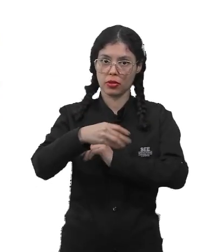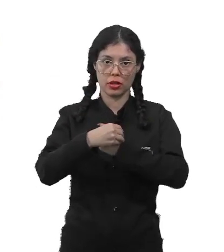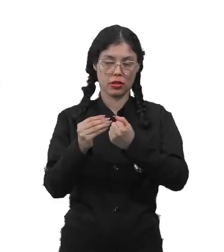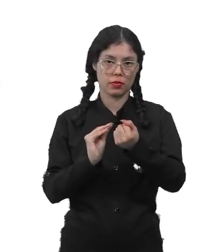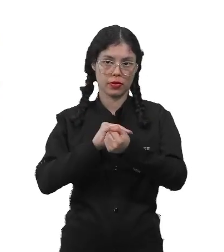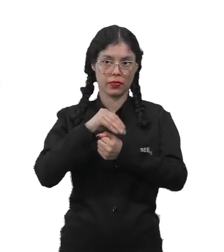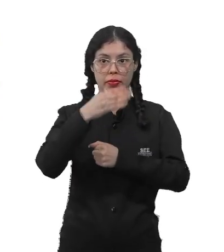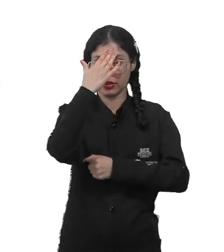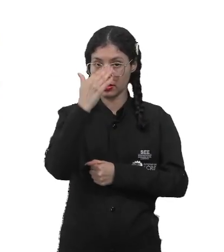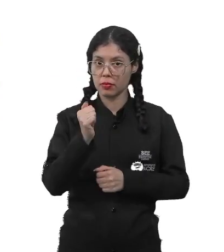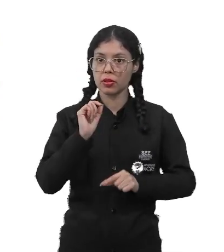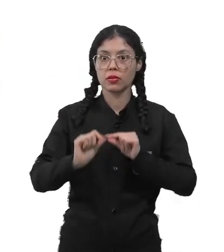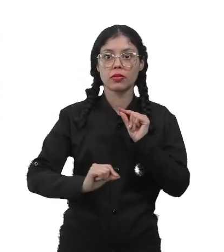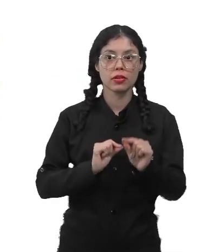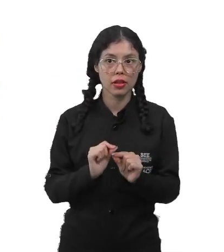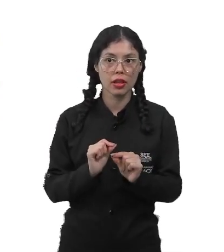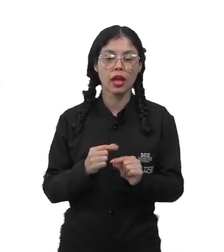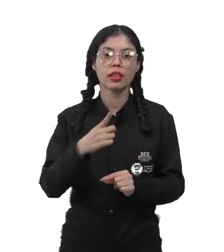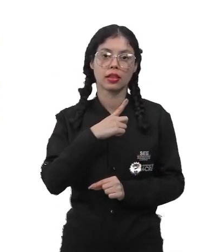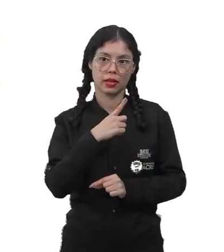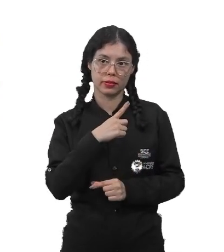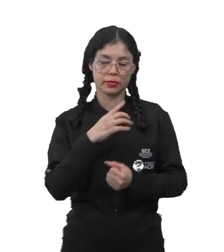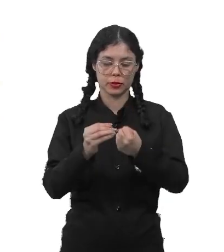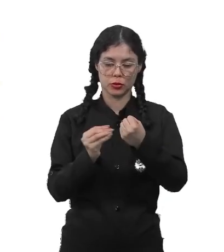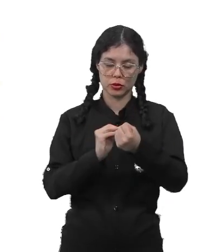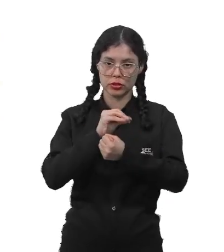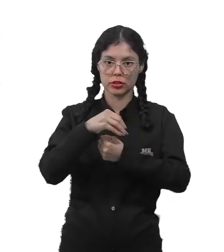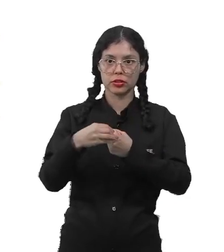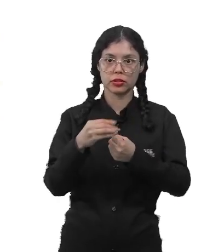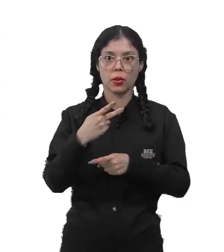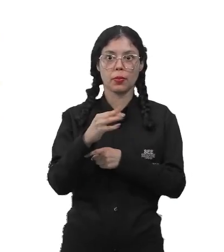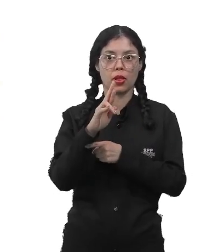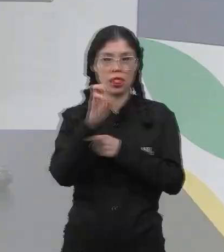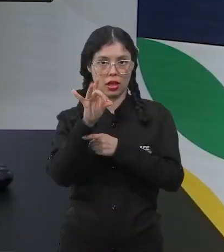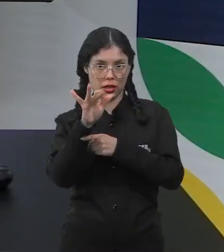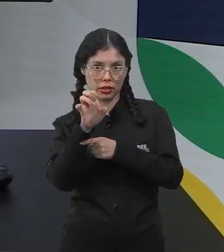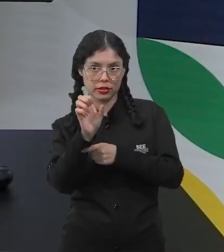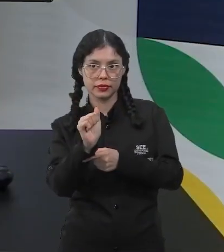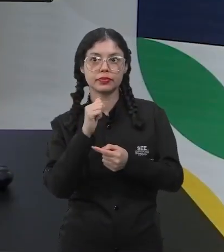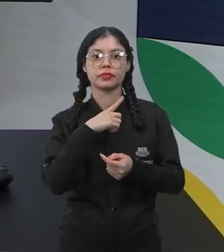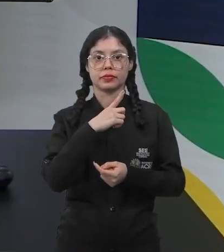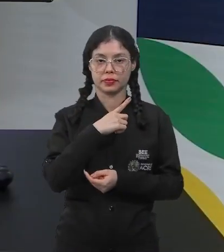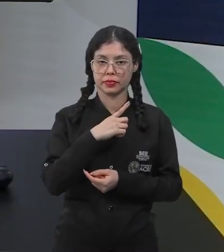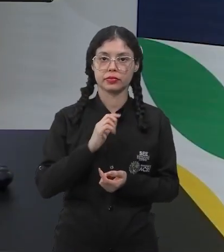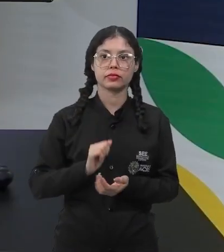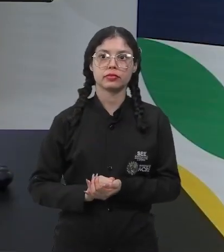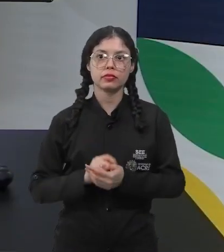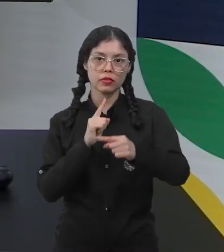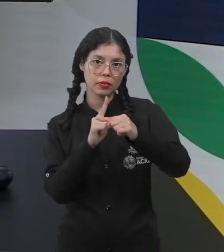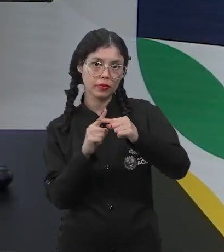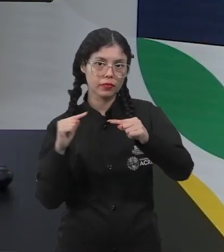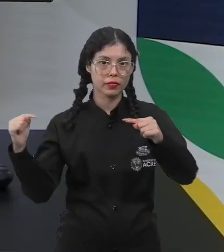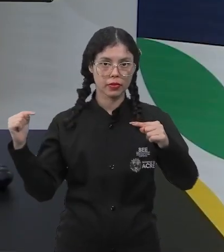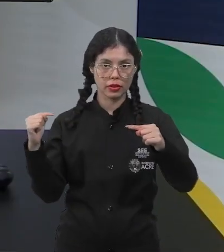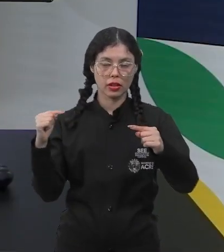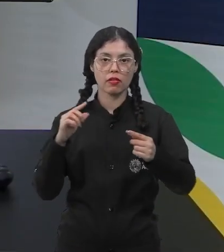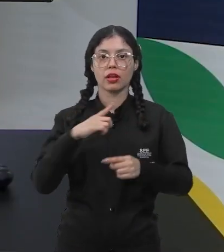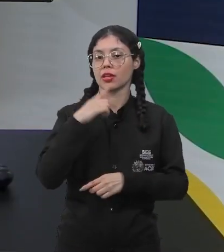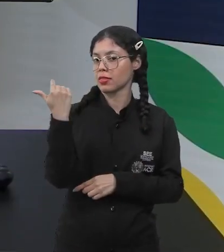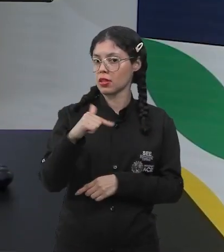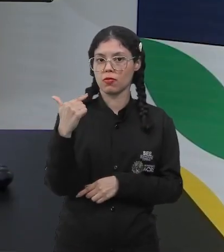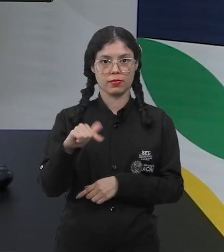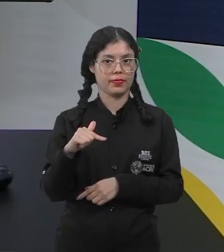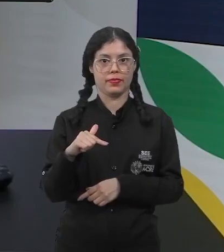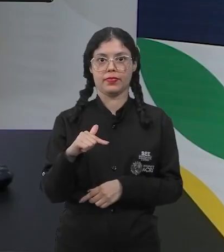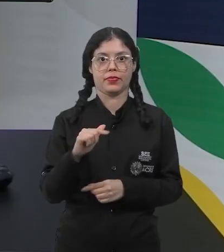moléculas. Sabemos que existem moléculas que são polares, que existem cargas, e moléculas apolares, que não